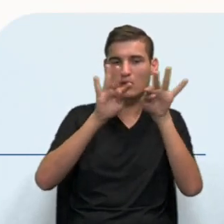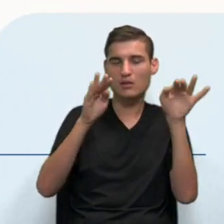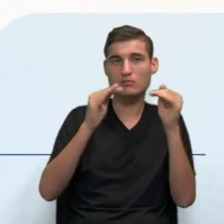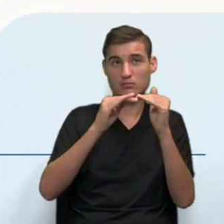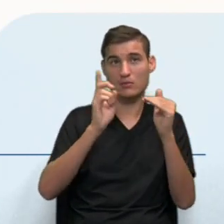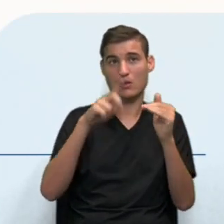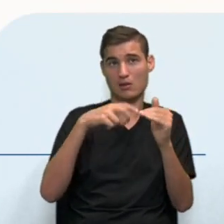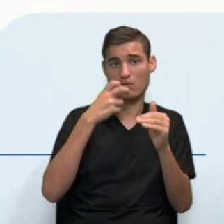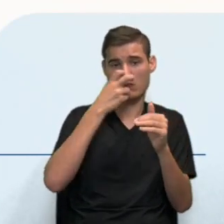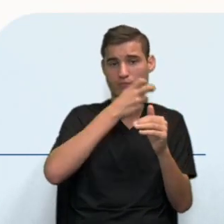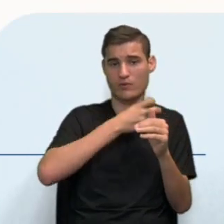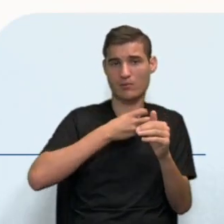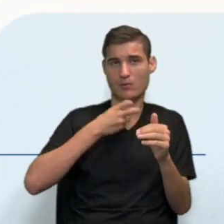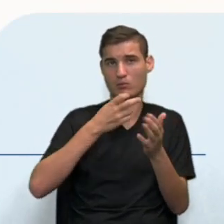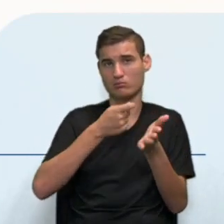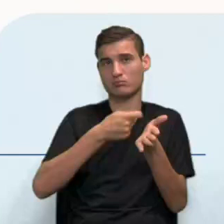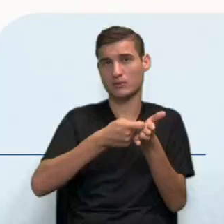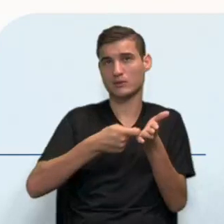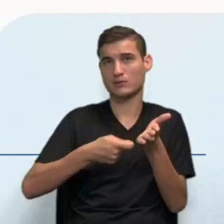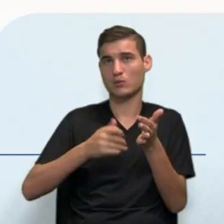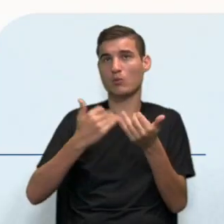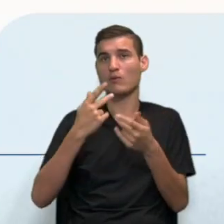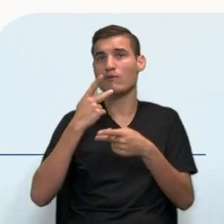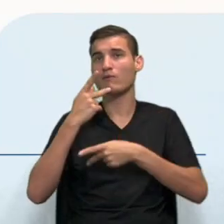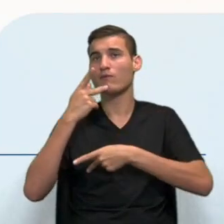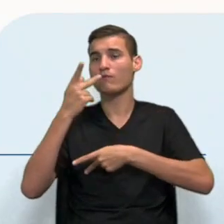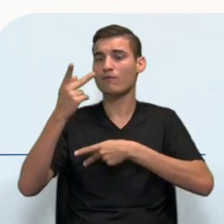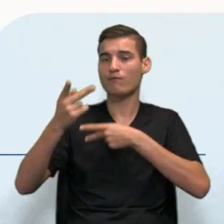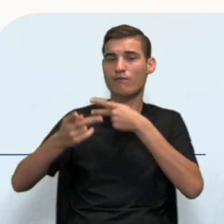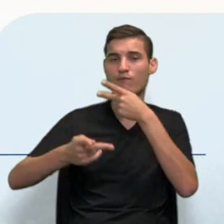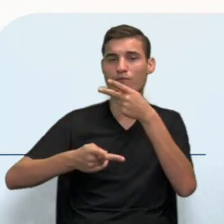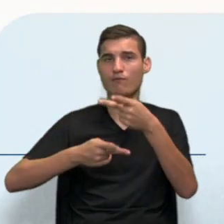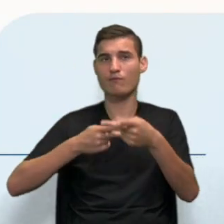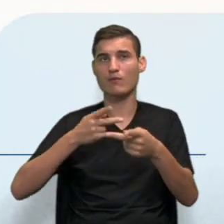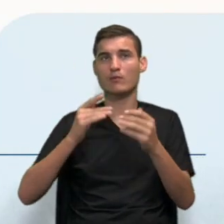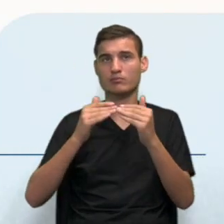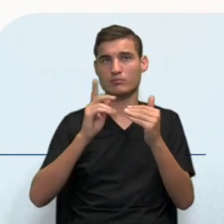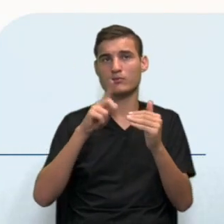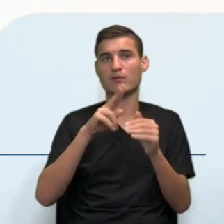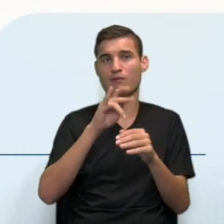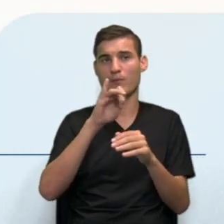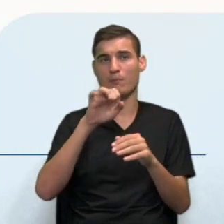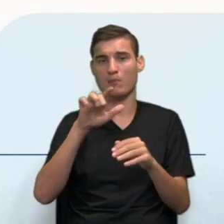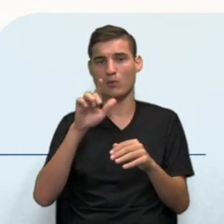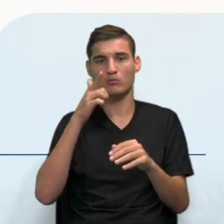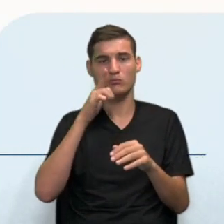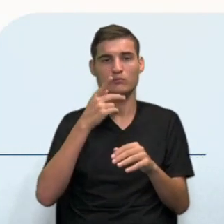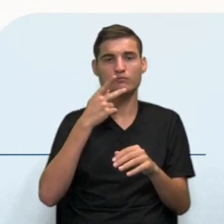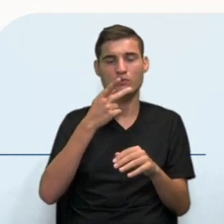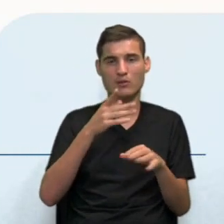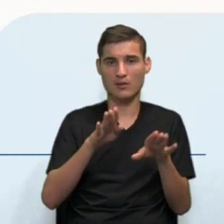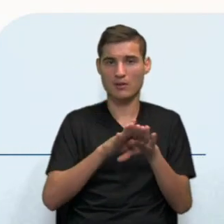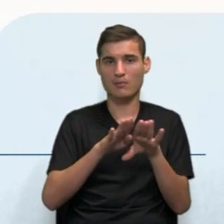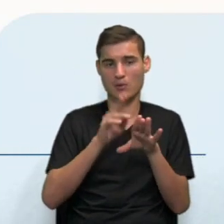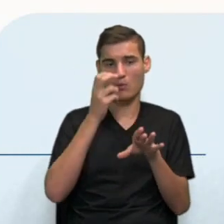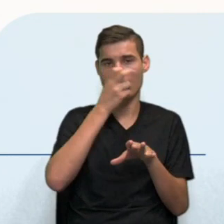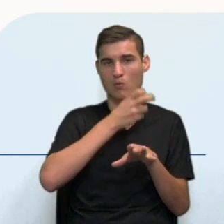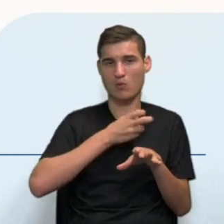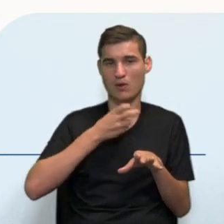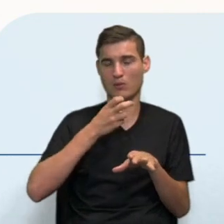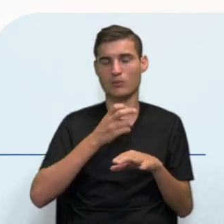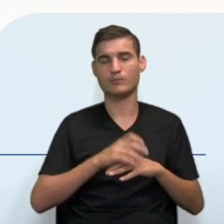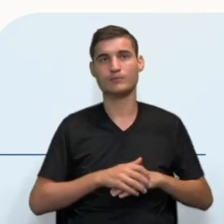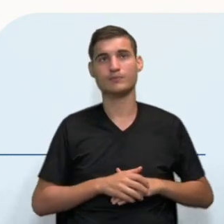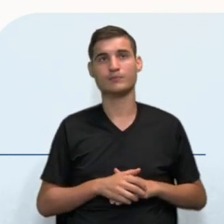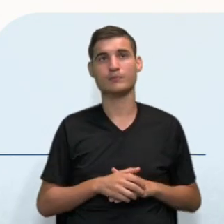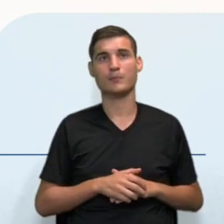uma comunicação verbal escrita. E quando eu falo, é como uma comunicação verbal oral. Então, a